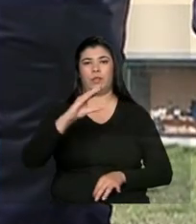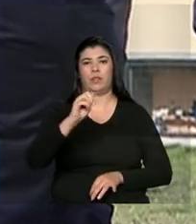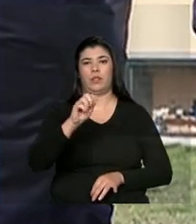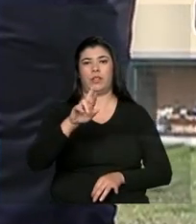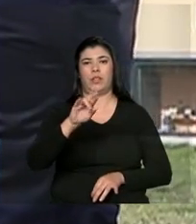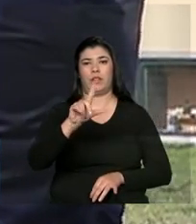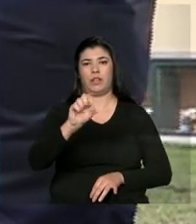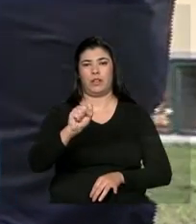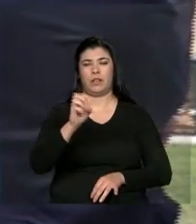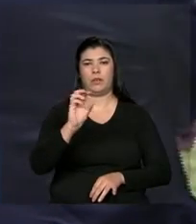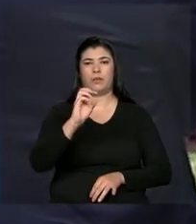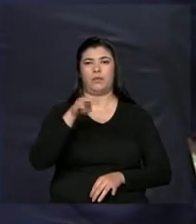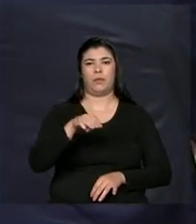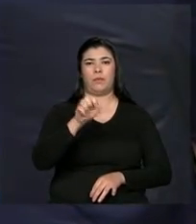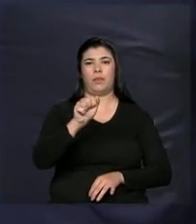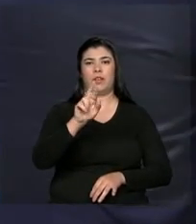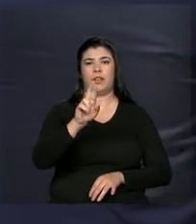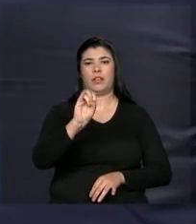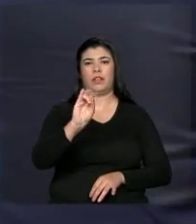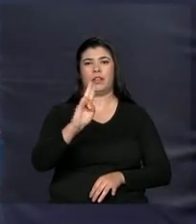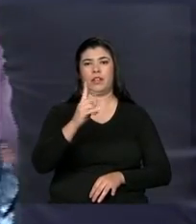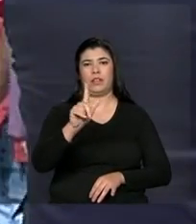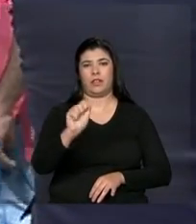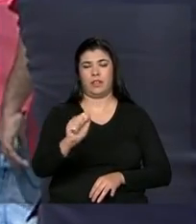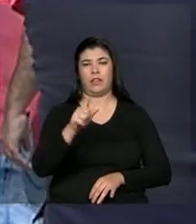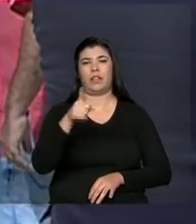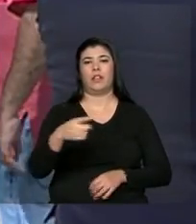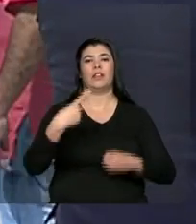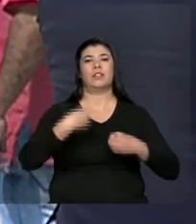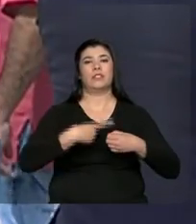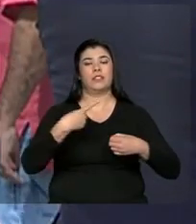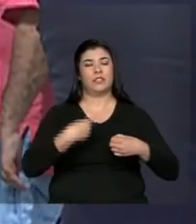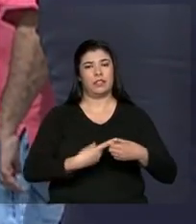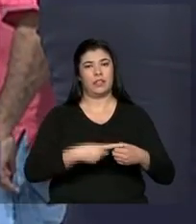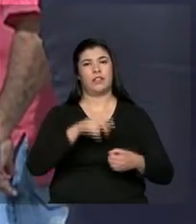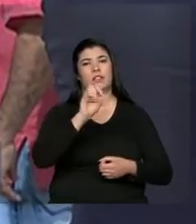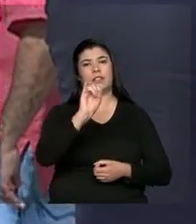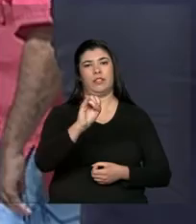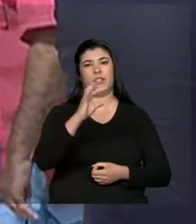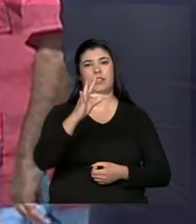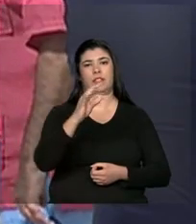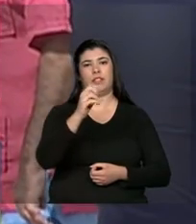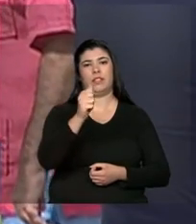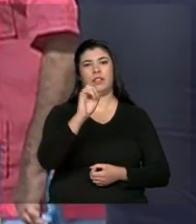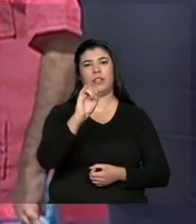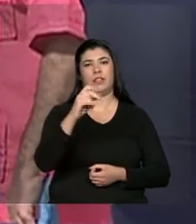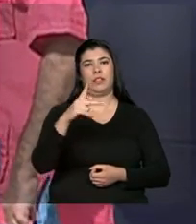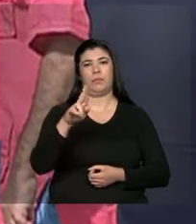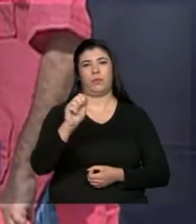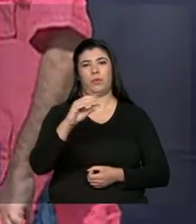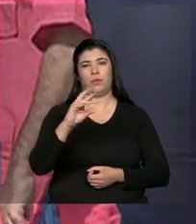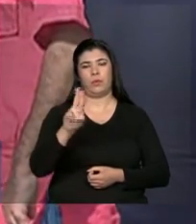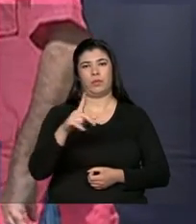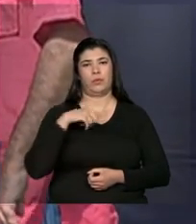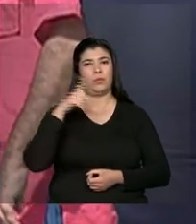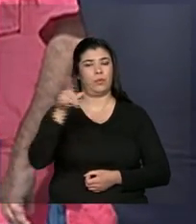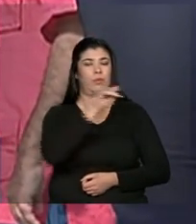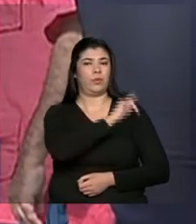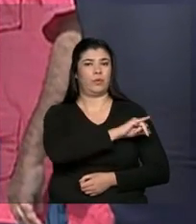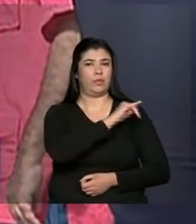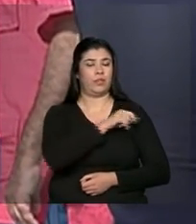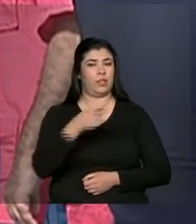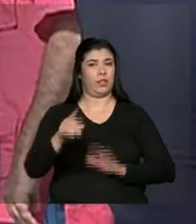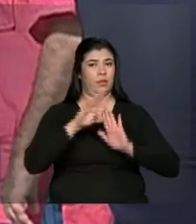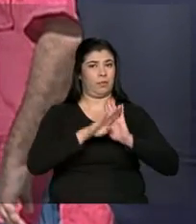que fica em itaipuaçu que é um distrito do município de maricá no rio janeiro o